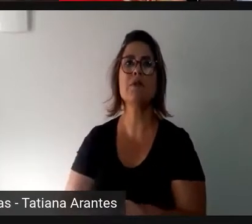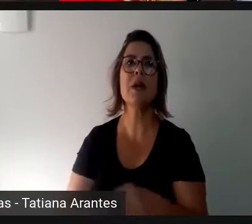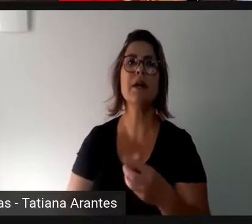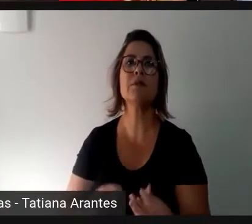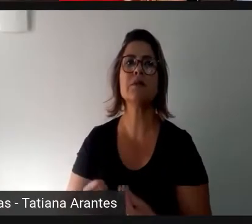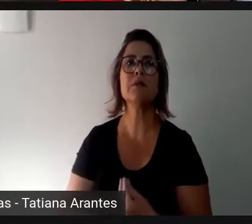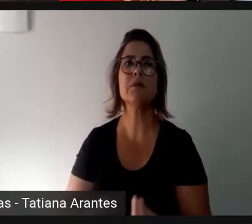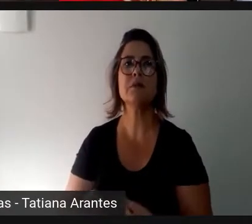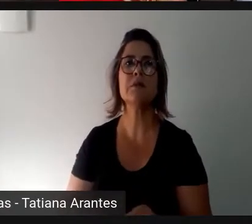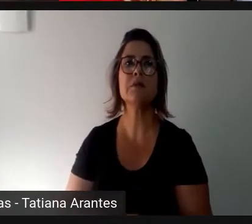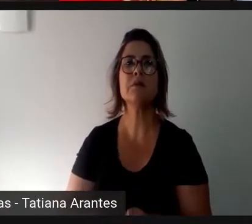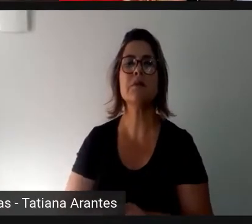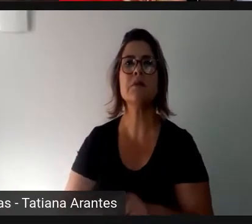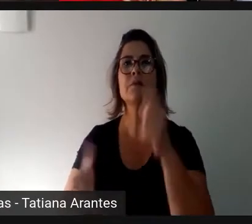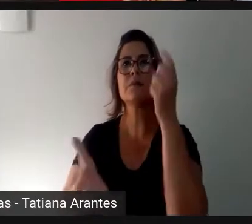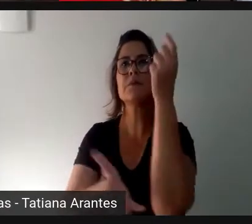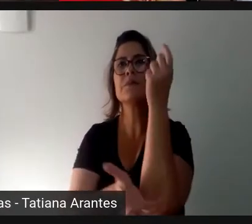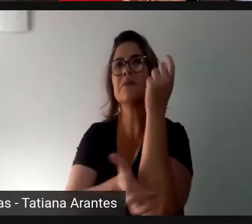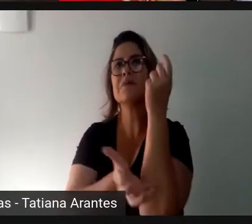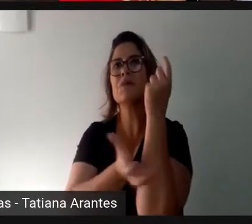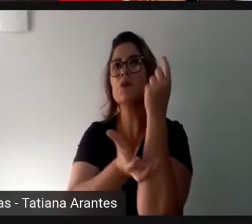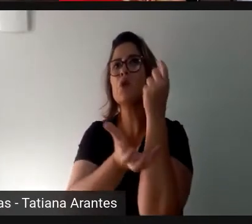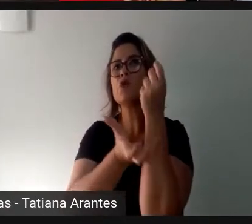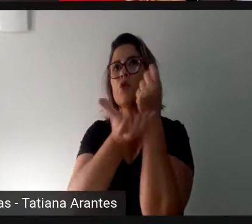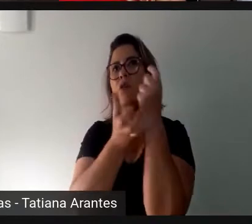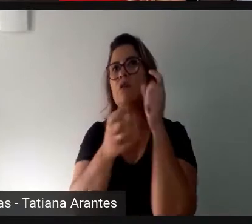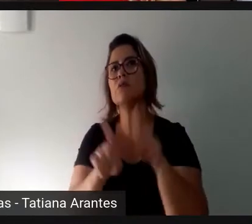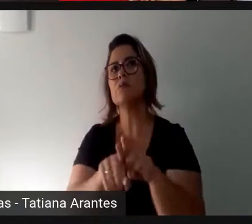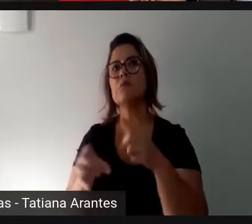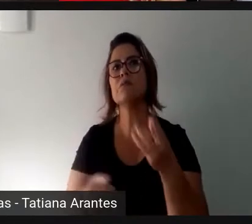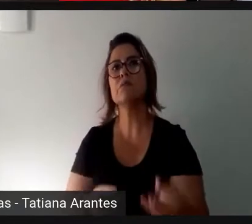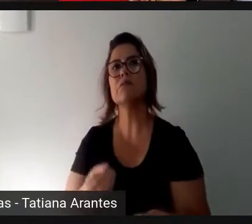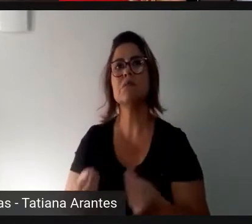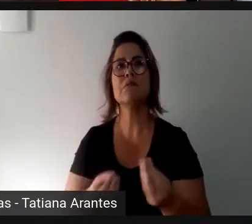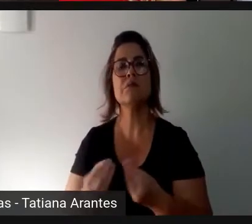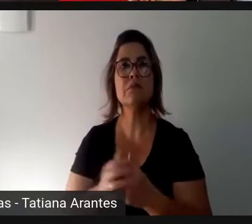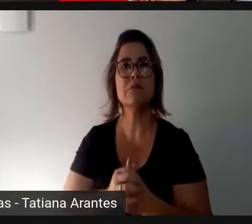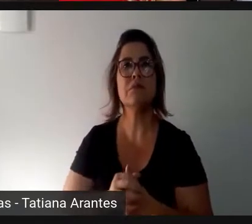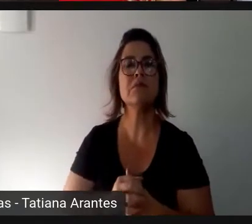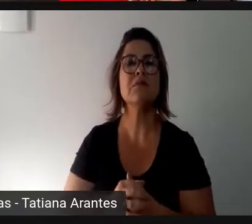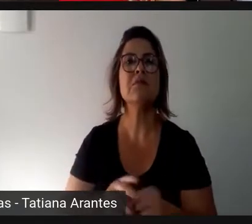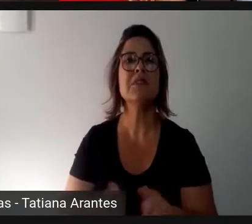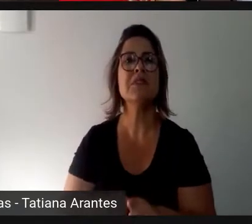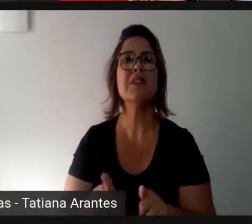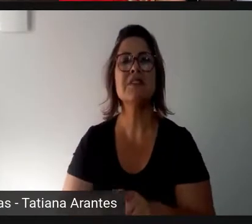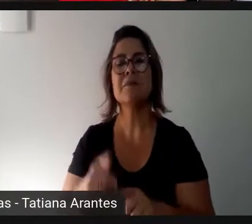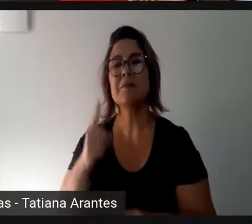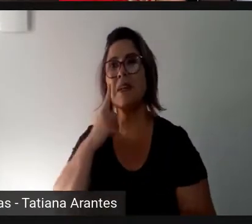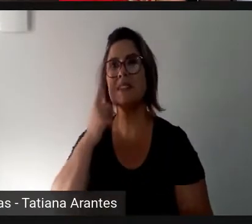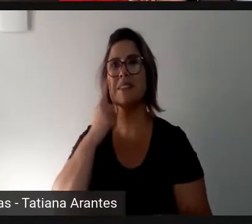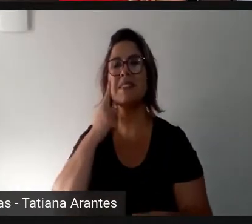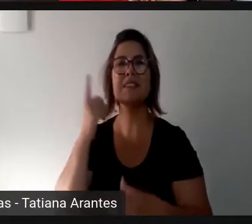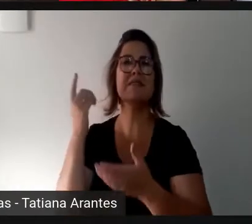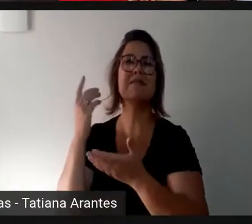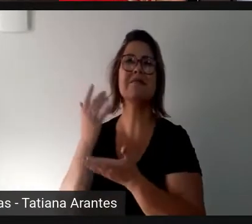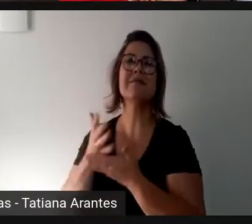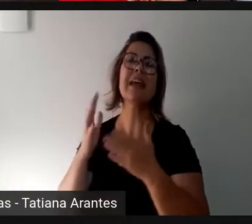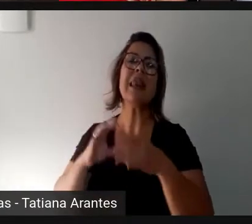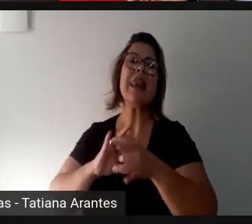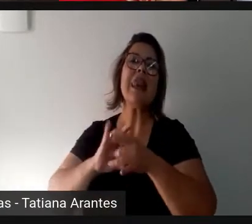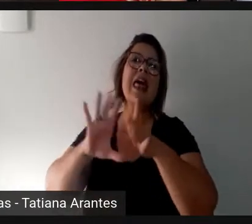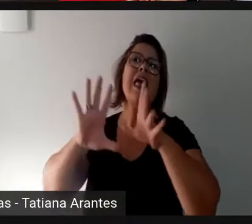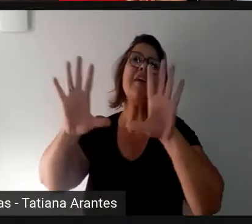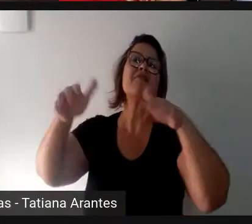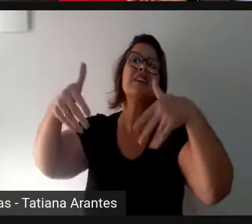Veja, isso é burocracia? Não, é governar resultado. É você não deixar o vento te levar. Agora, decisão de baixo risco,